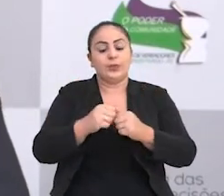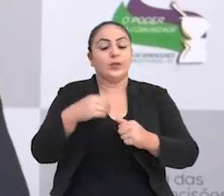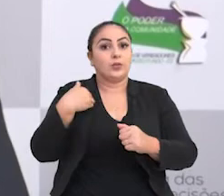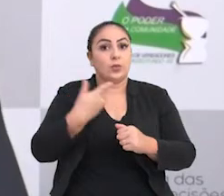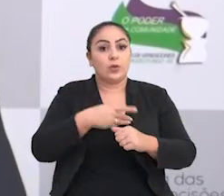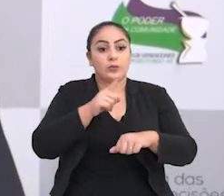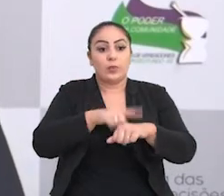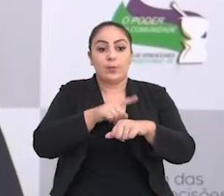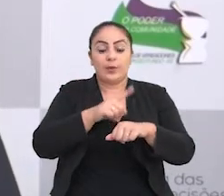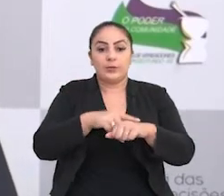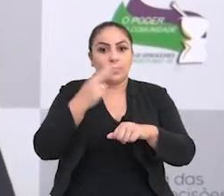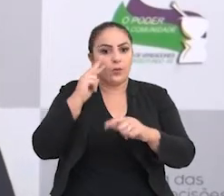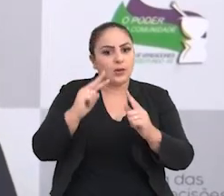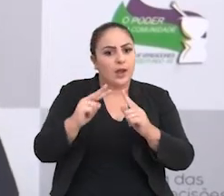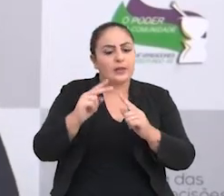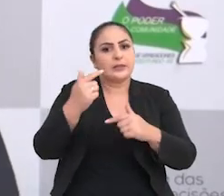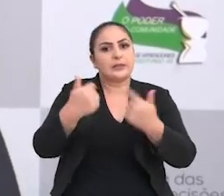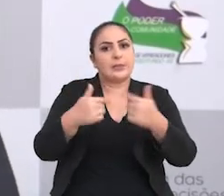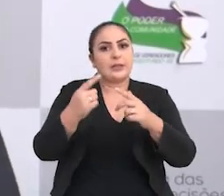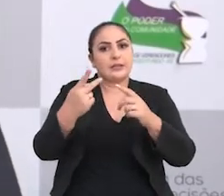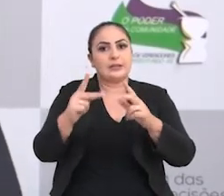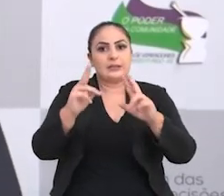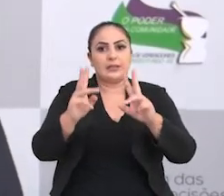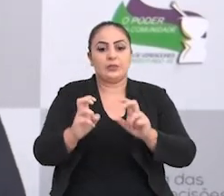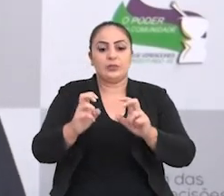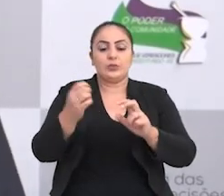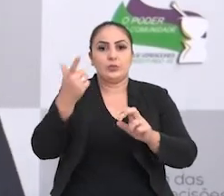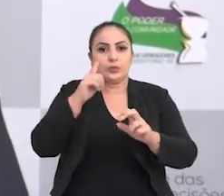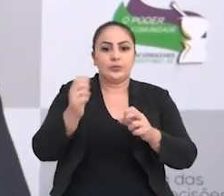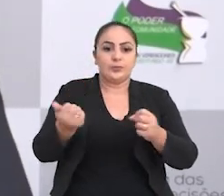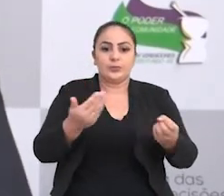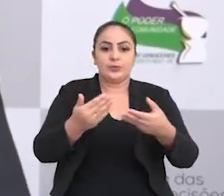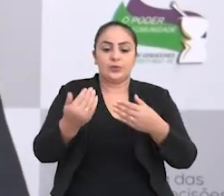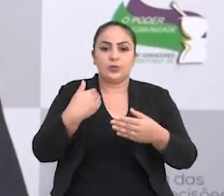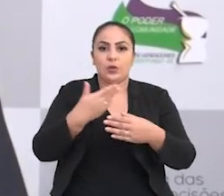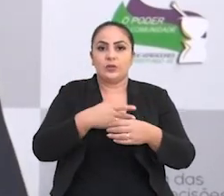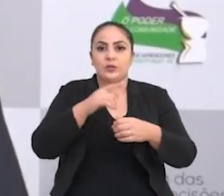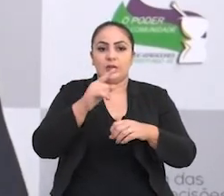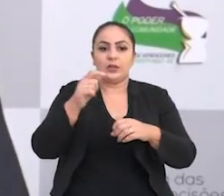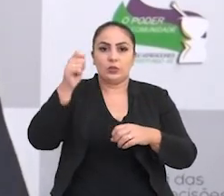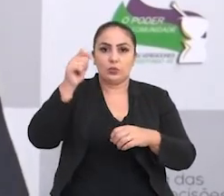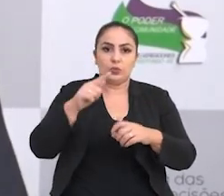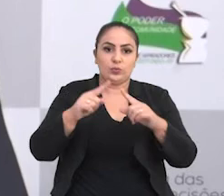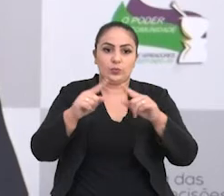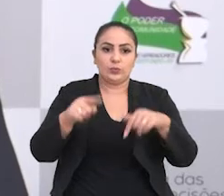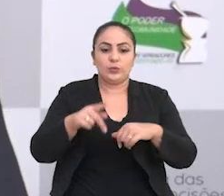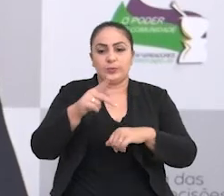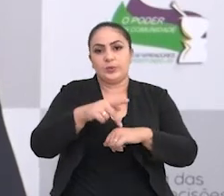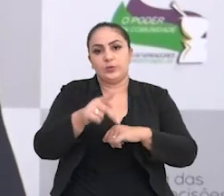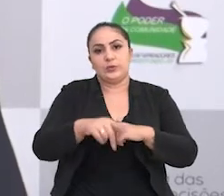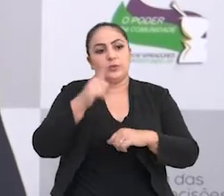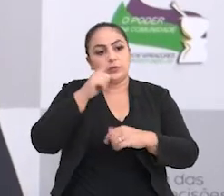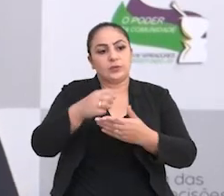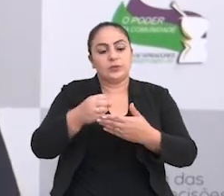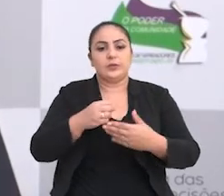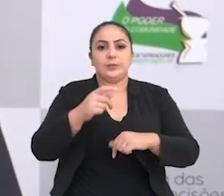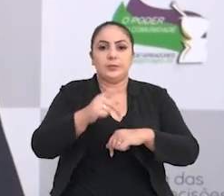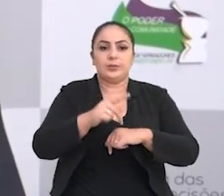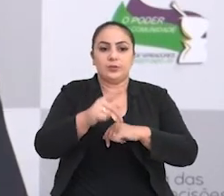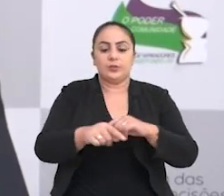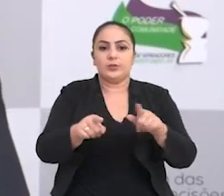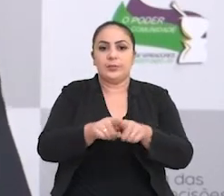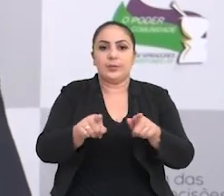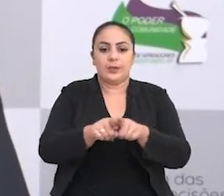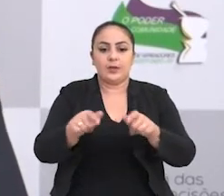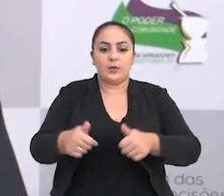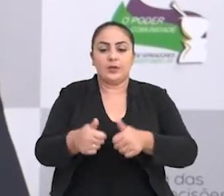de nós termos um olhar e trabalhar em cima desta pauta de modernização da nossa iluminação pública de Passo Fundo, trazendo para Passo